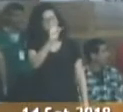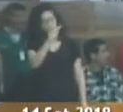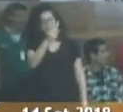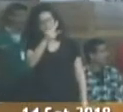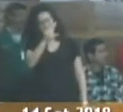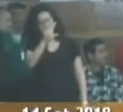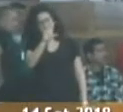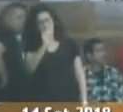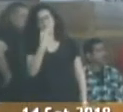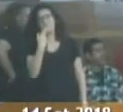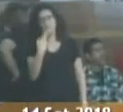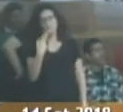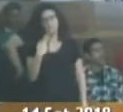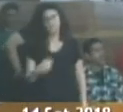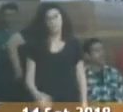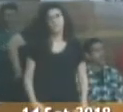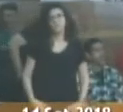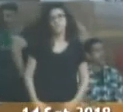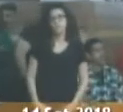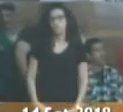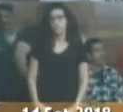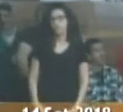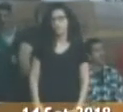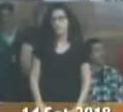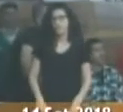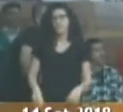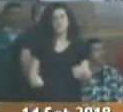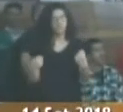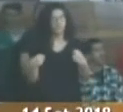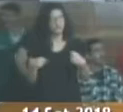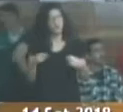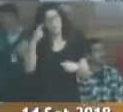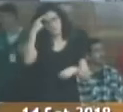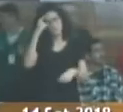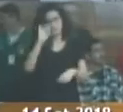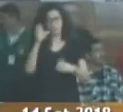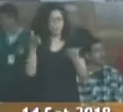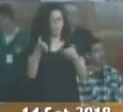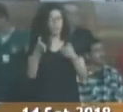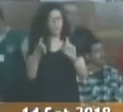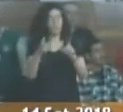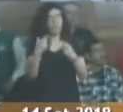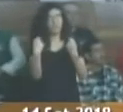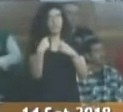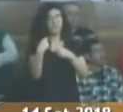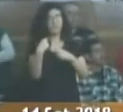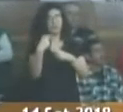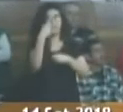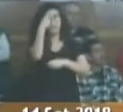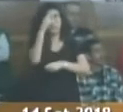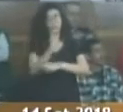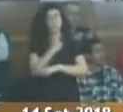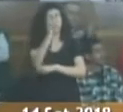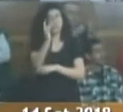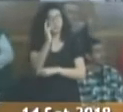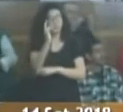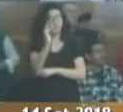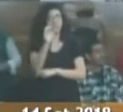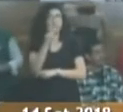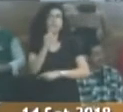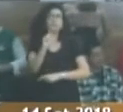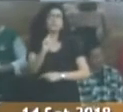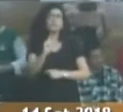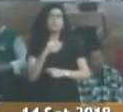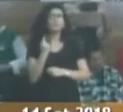bem. Então, nós não temos que pensar no hoje, nós temos que pensar no futuro. E é exatamente isso que